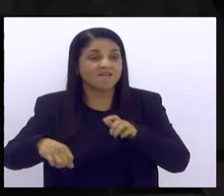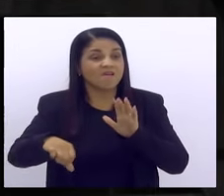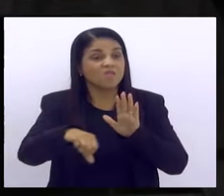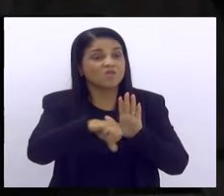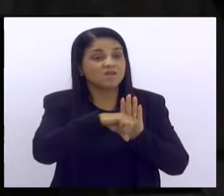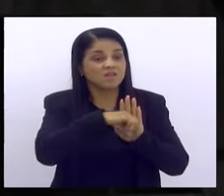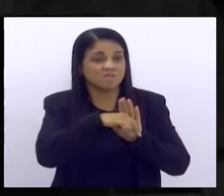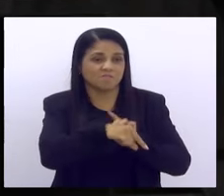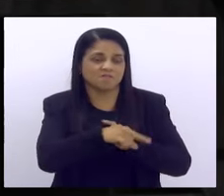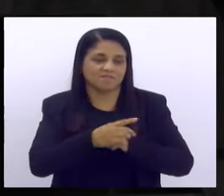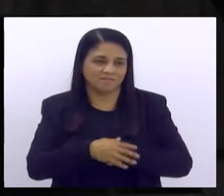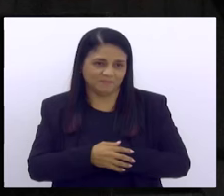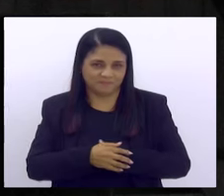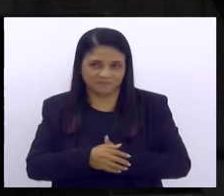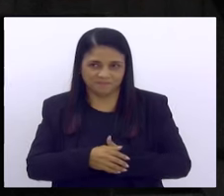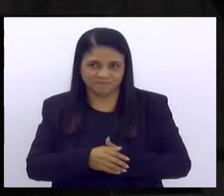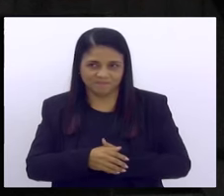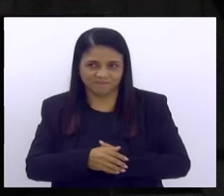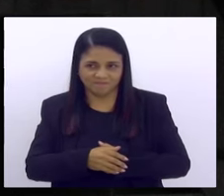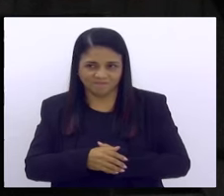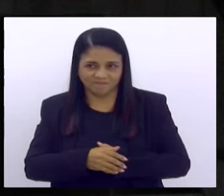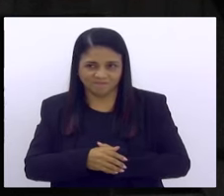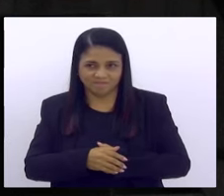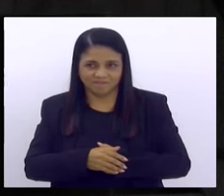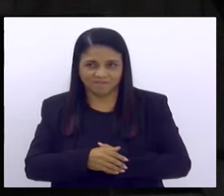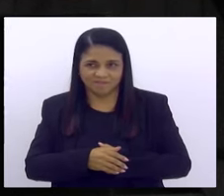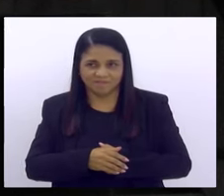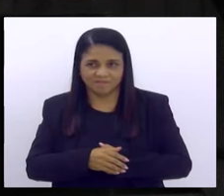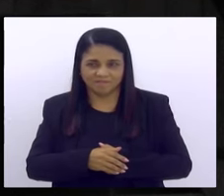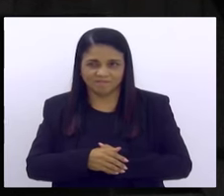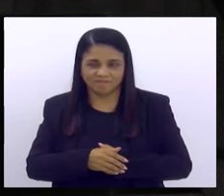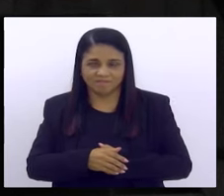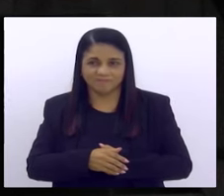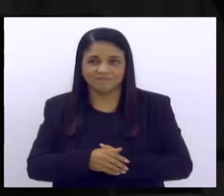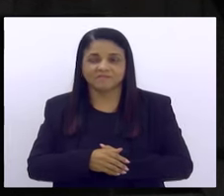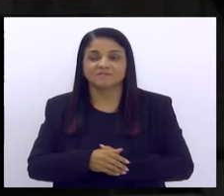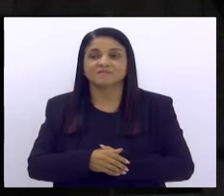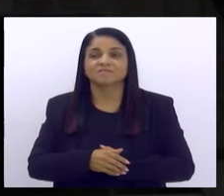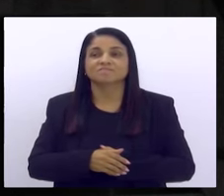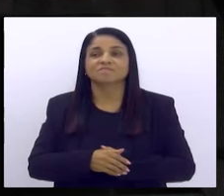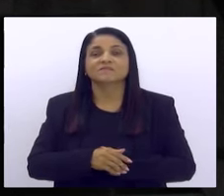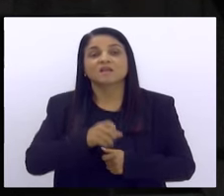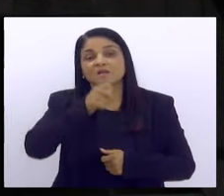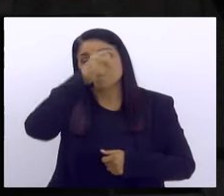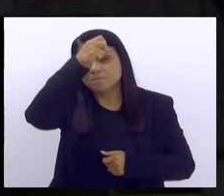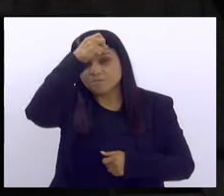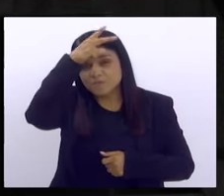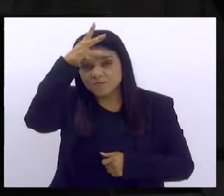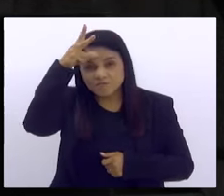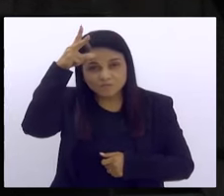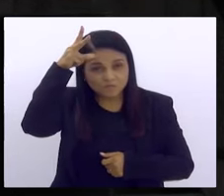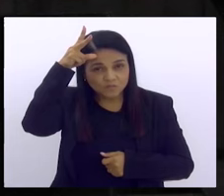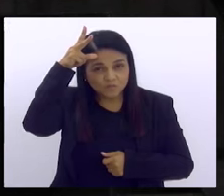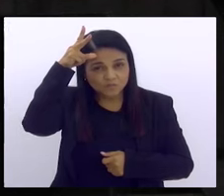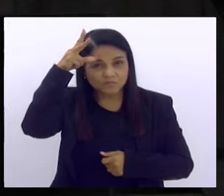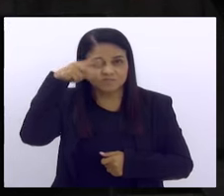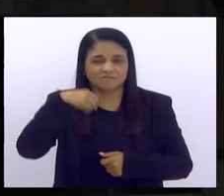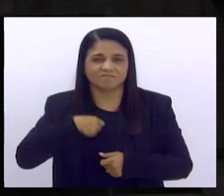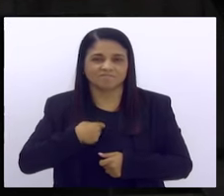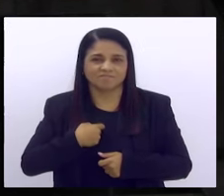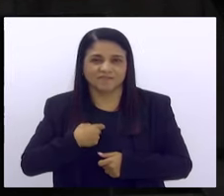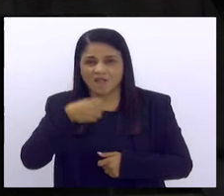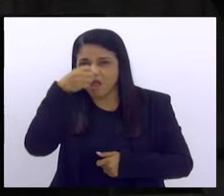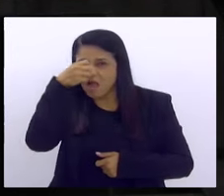infração, uma ilegalidade. Mas o pior, essa prefeitura é tão